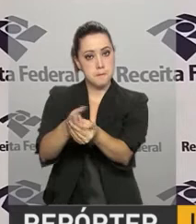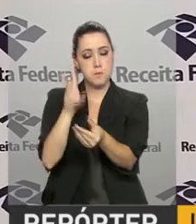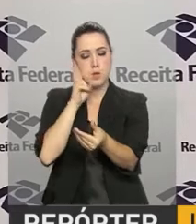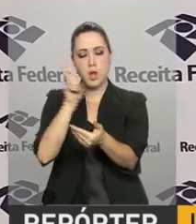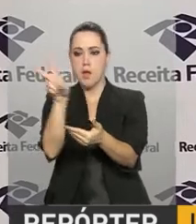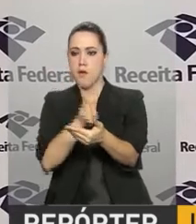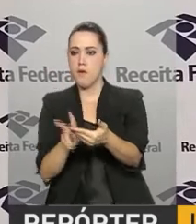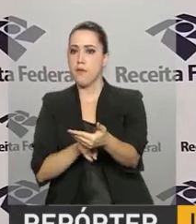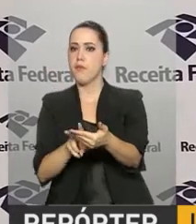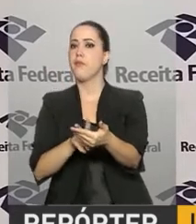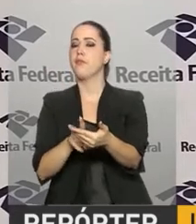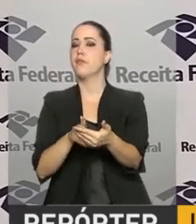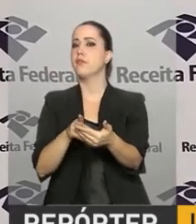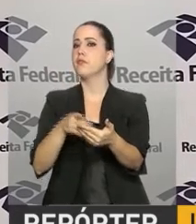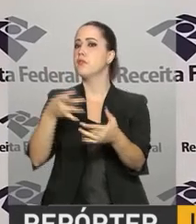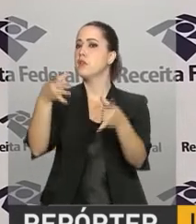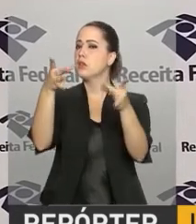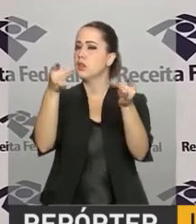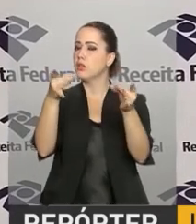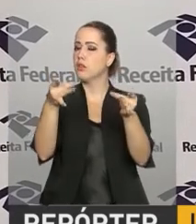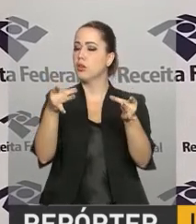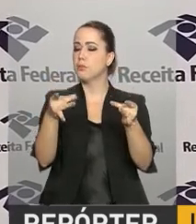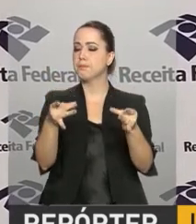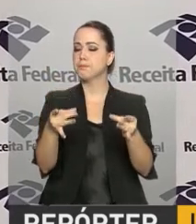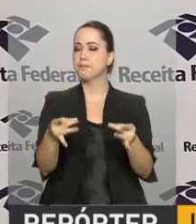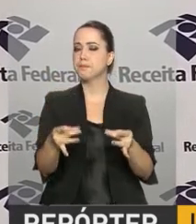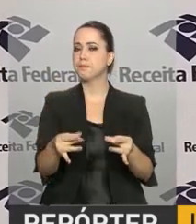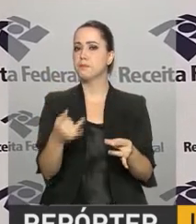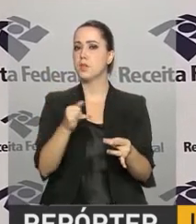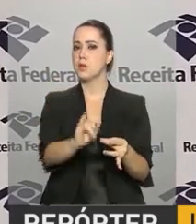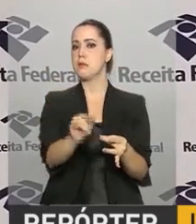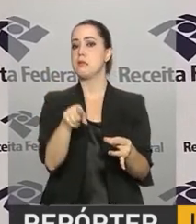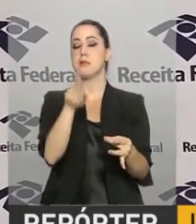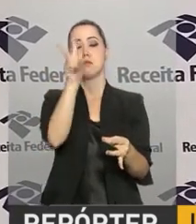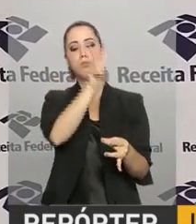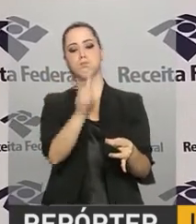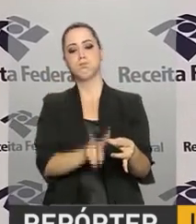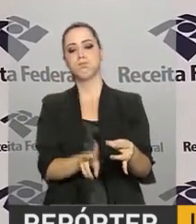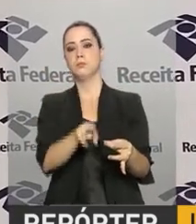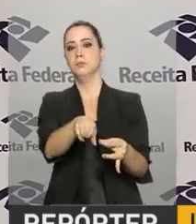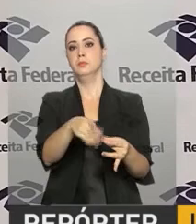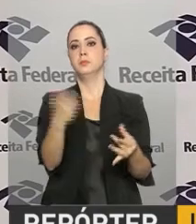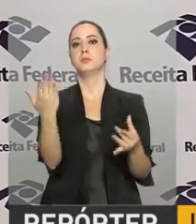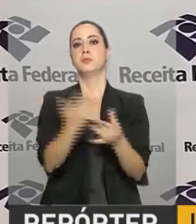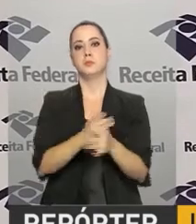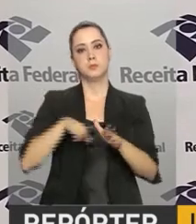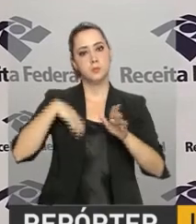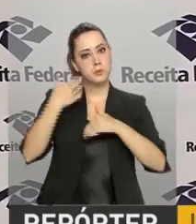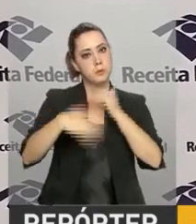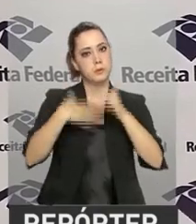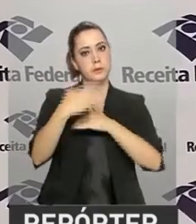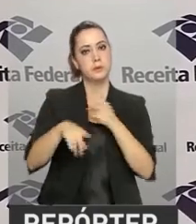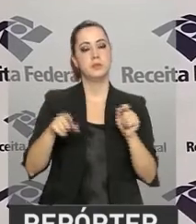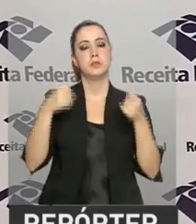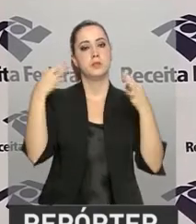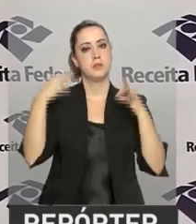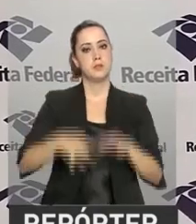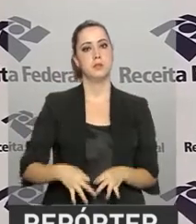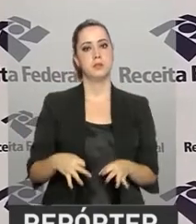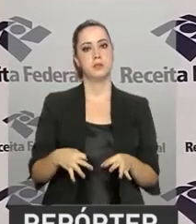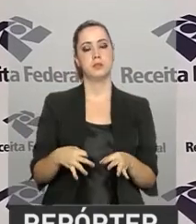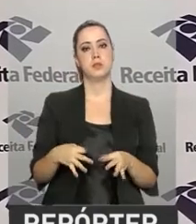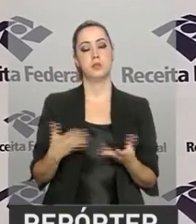extrato dessa declaração é para verificar se ela já foi processado se está processada